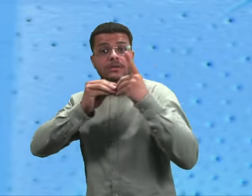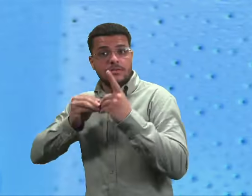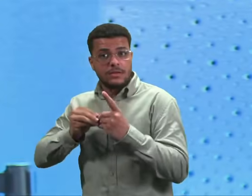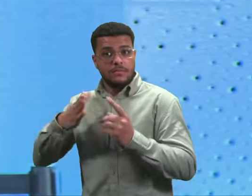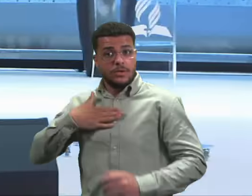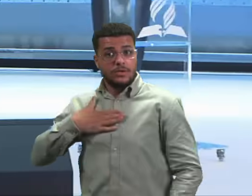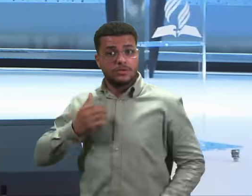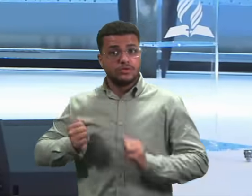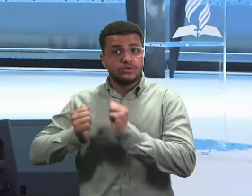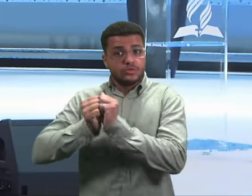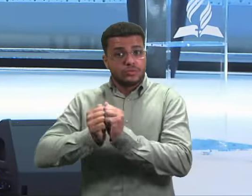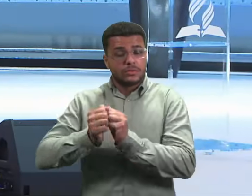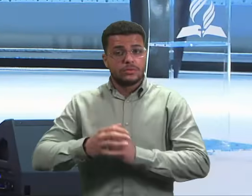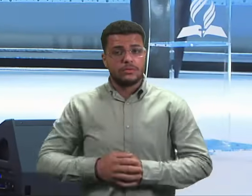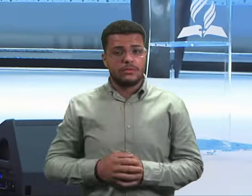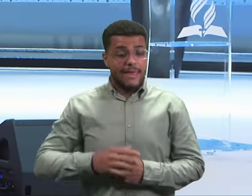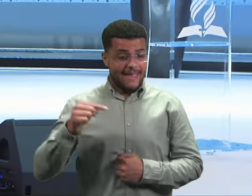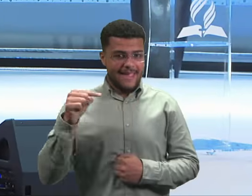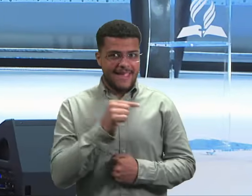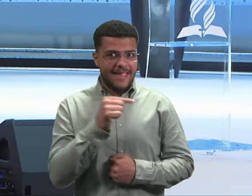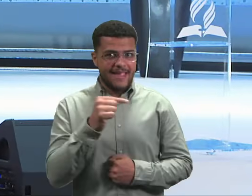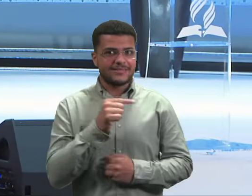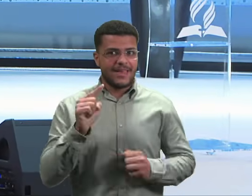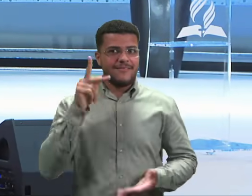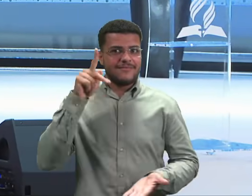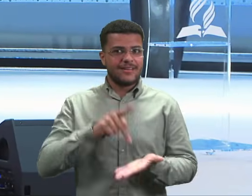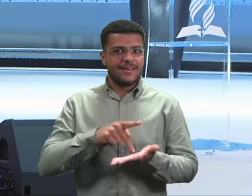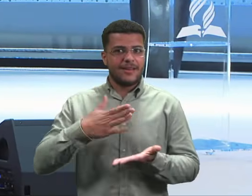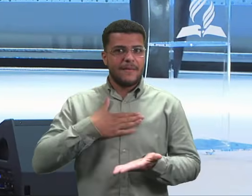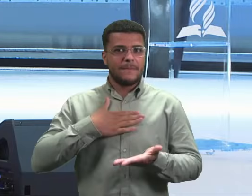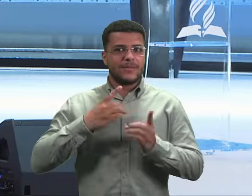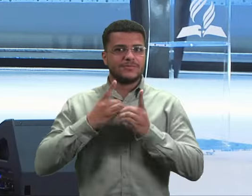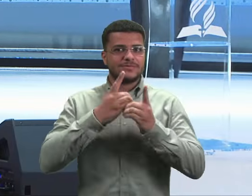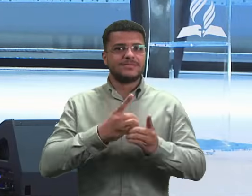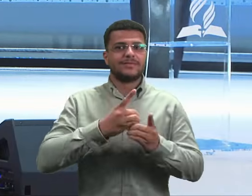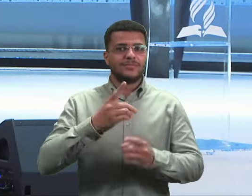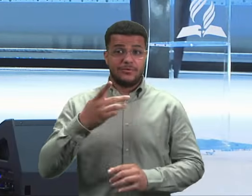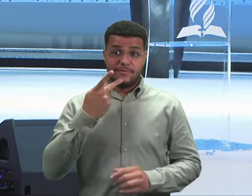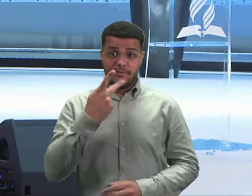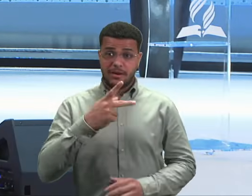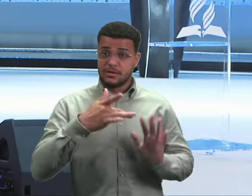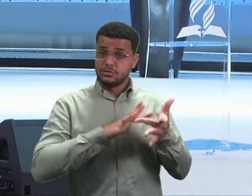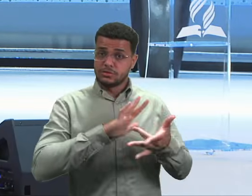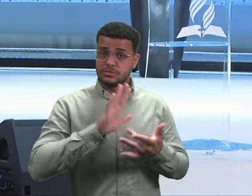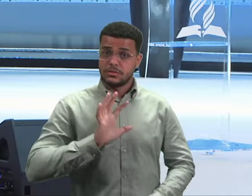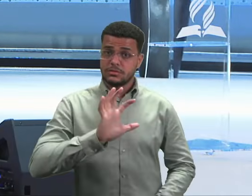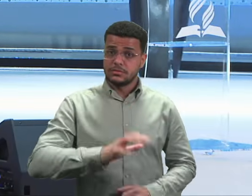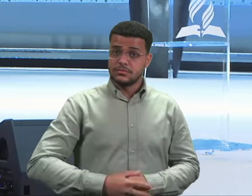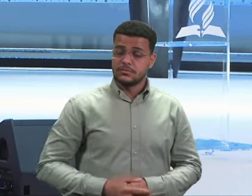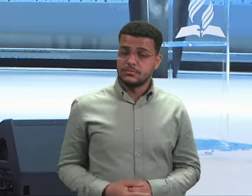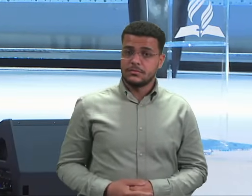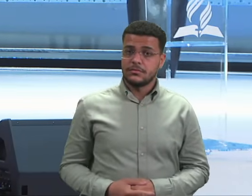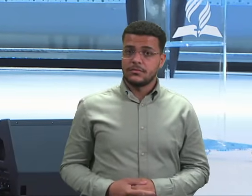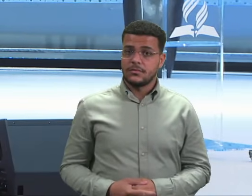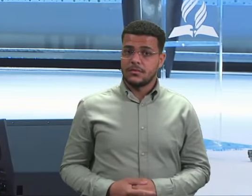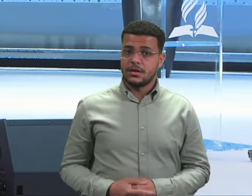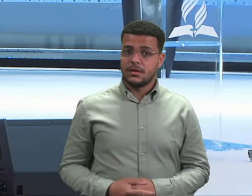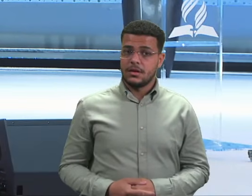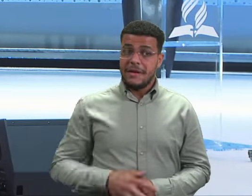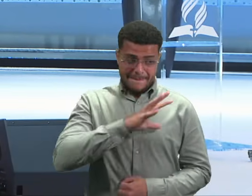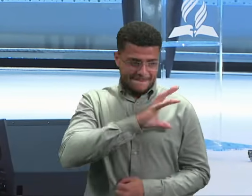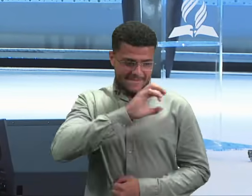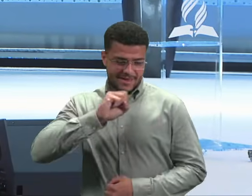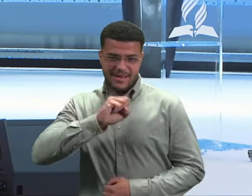seguir, esse é verdadeiramente meu discípulo, disse Jesus. Tomar a cruz e seguir